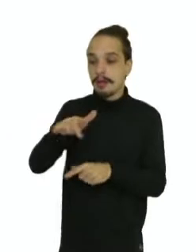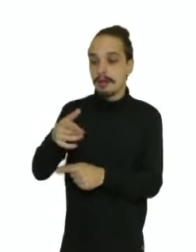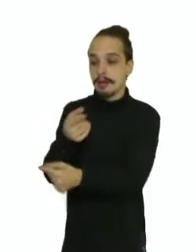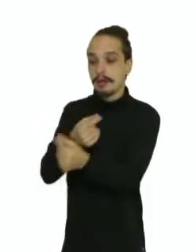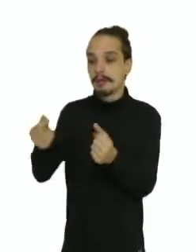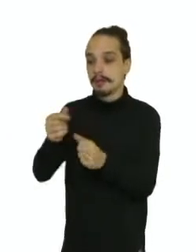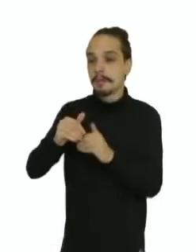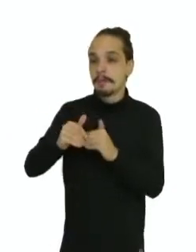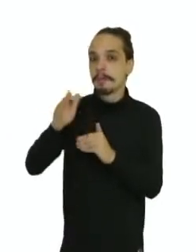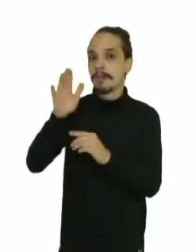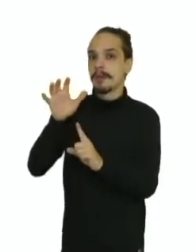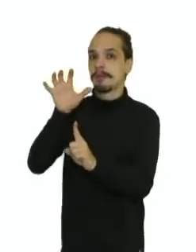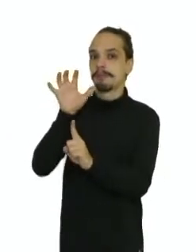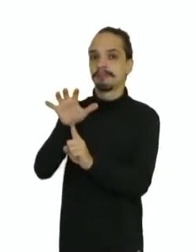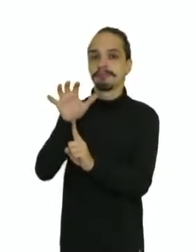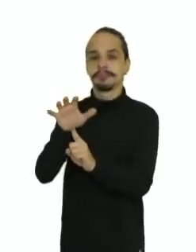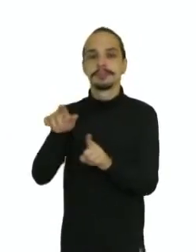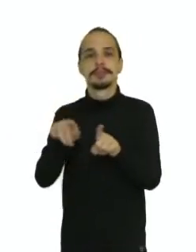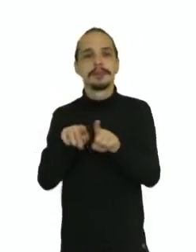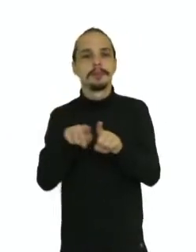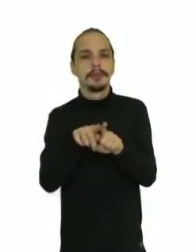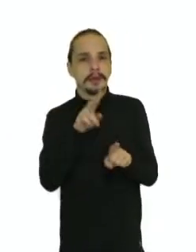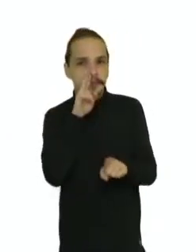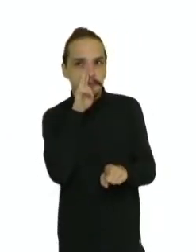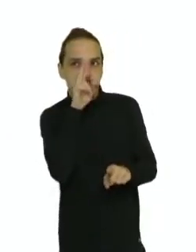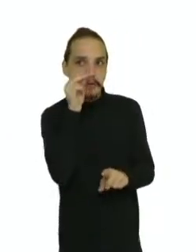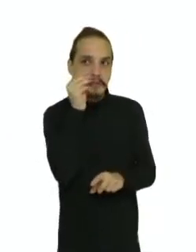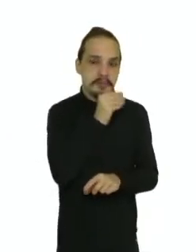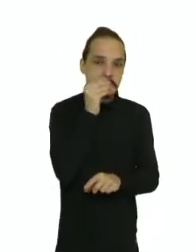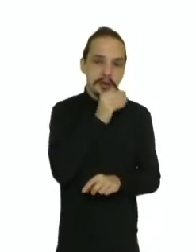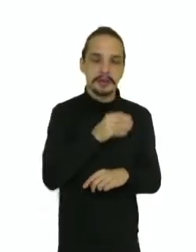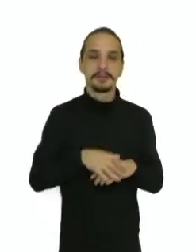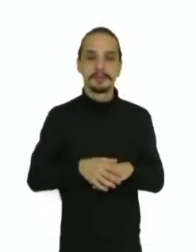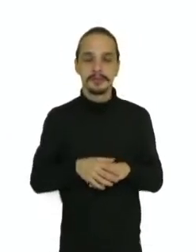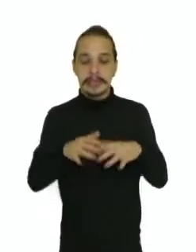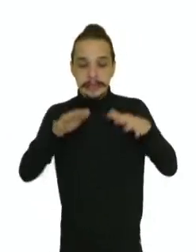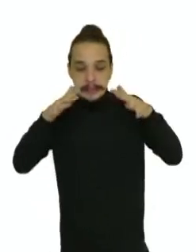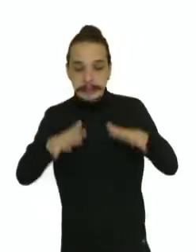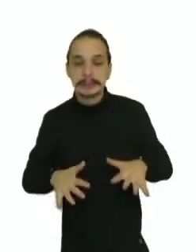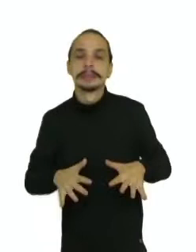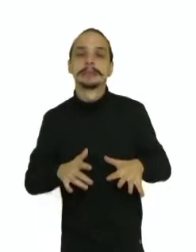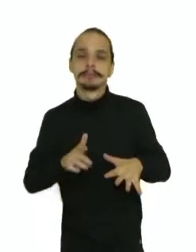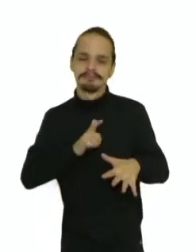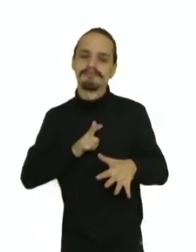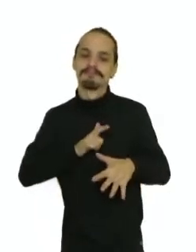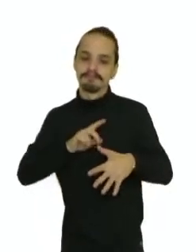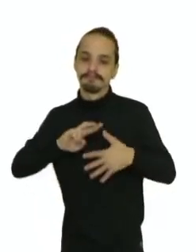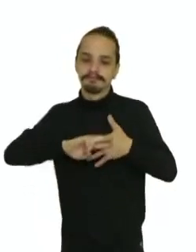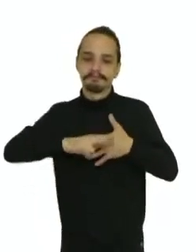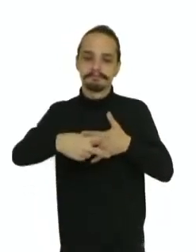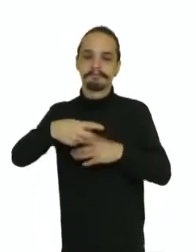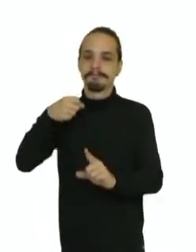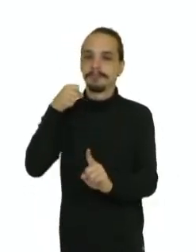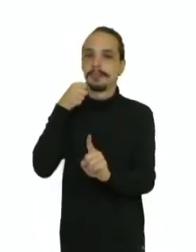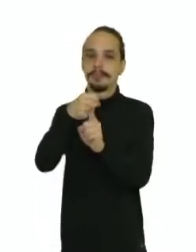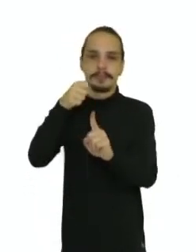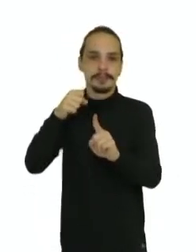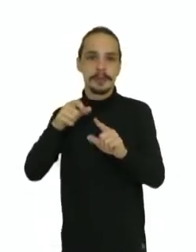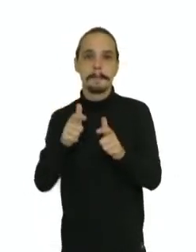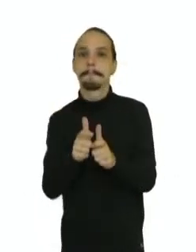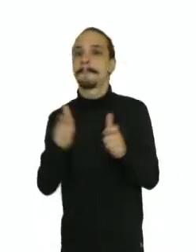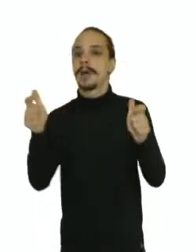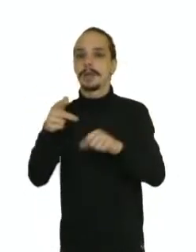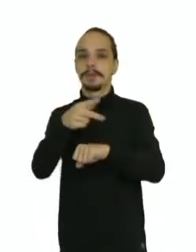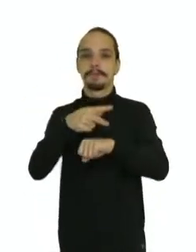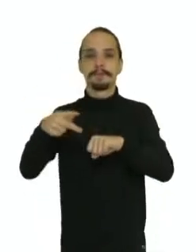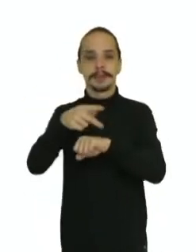afetados e a intensidade delas. Em geral, grandes crises afetam, de alguma forma, todos os países do sistema capitalista,